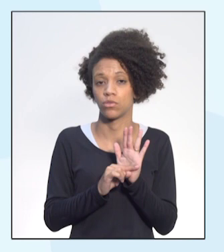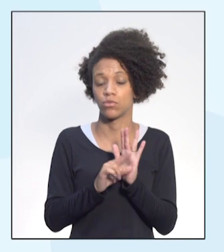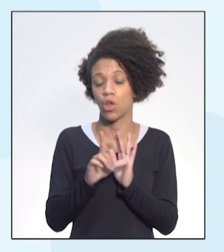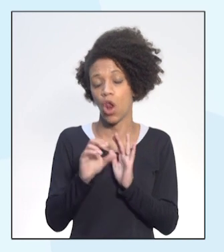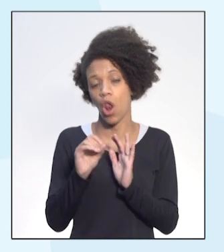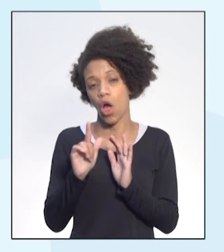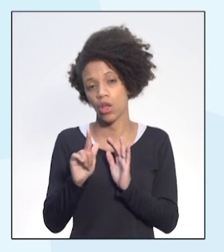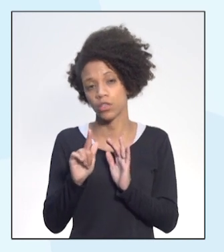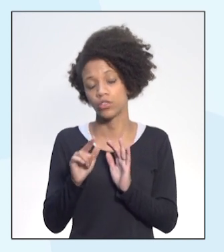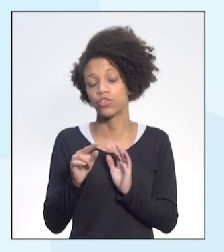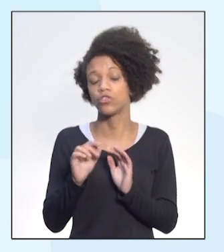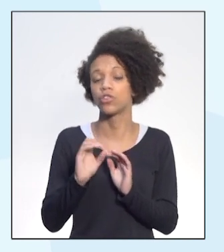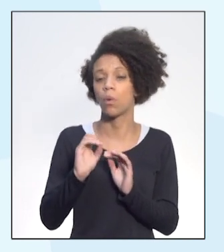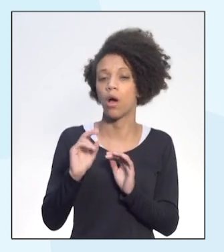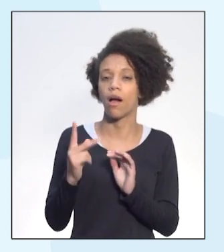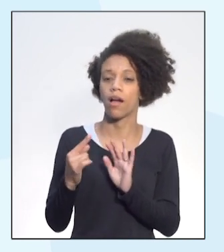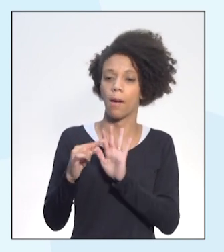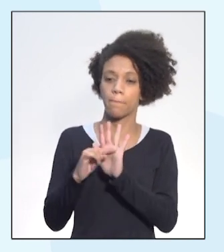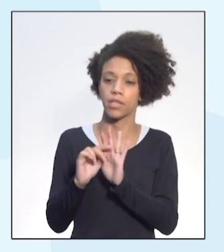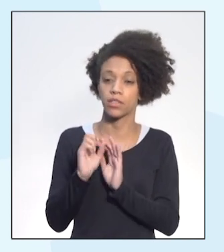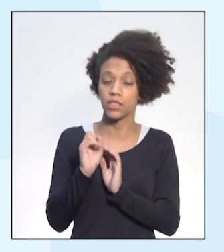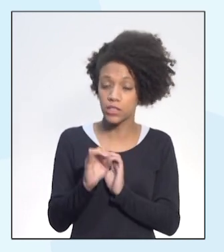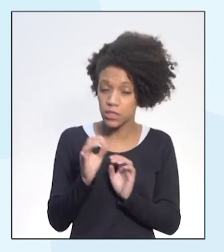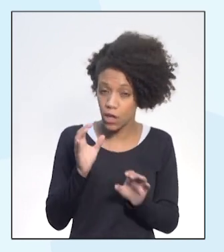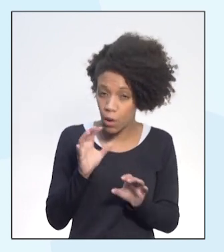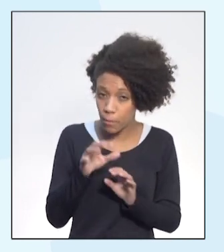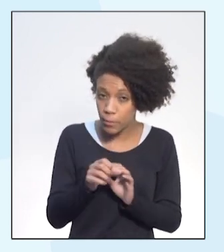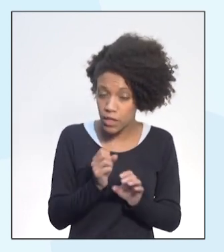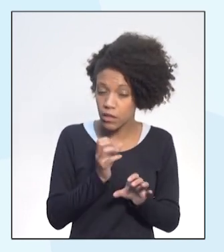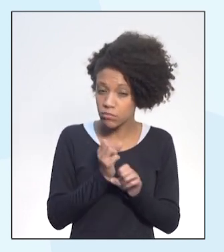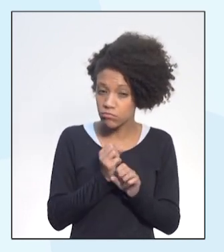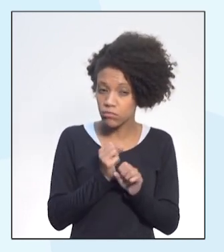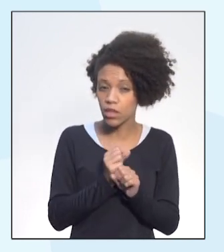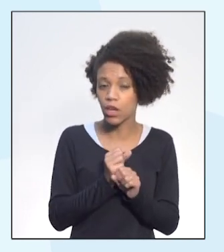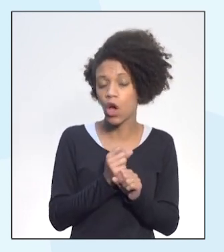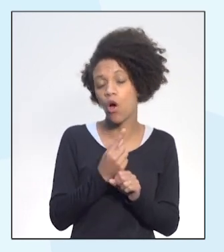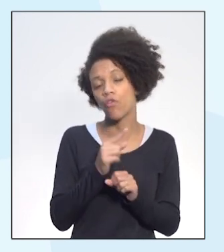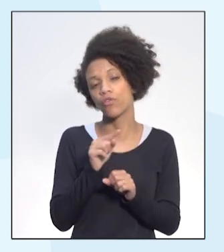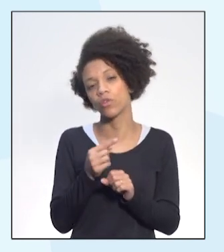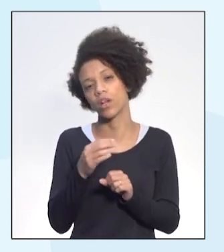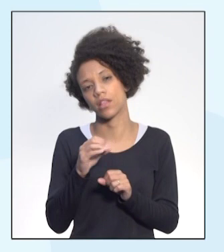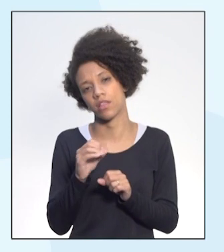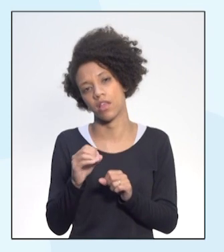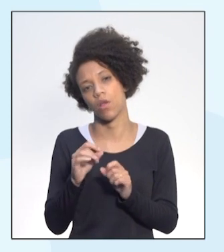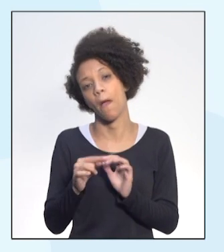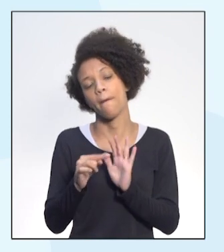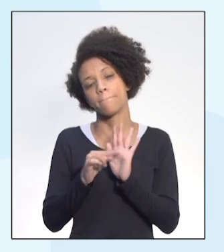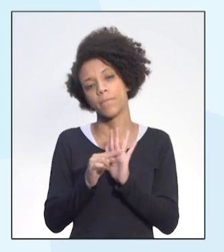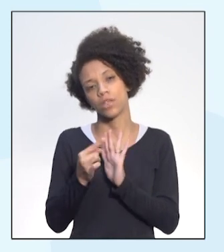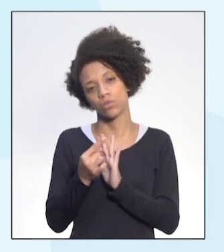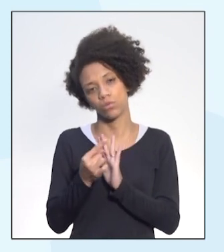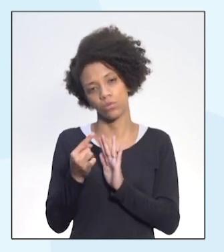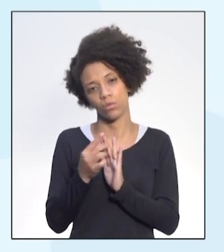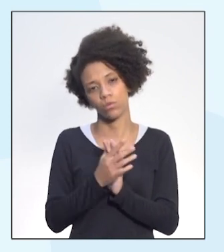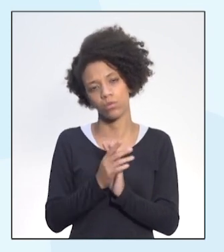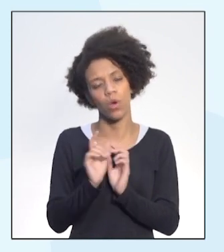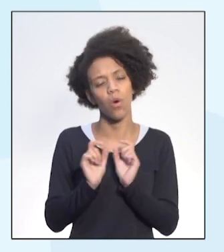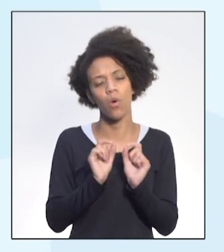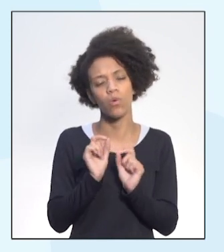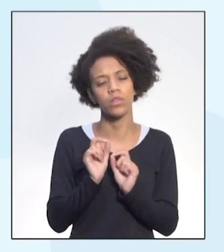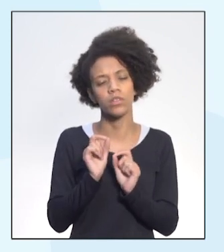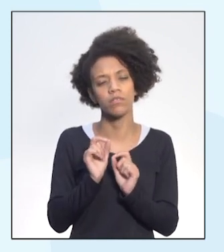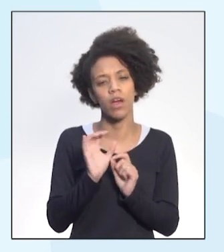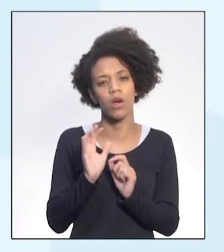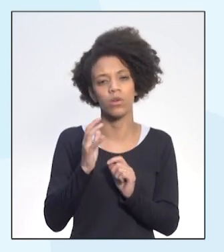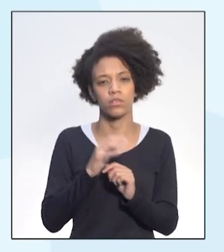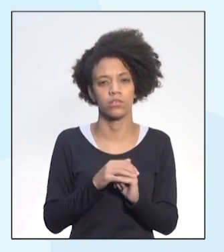menos. Se eu pegar a concentração de refrigerante, que foi 1,0 vezes 10 a menos 11, o que vai descer ali?